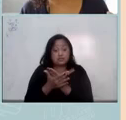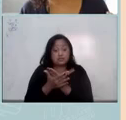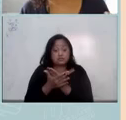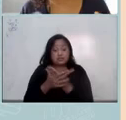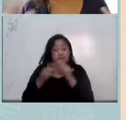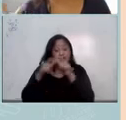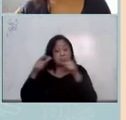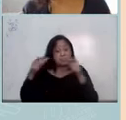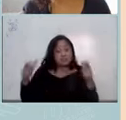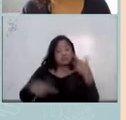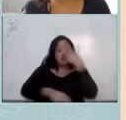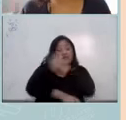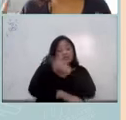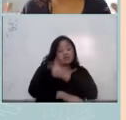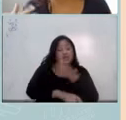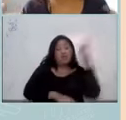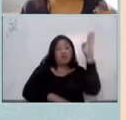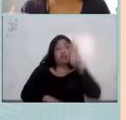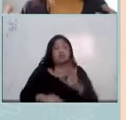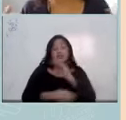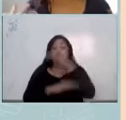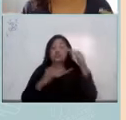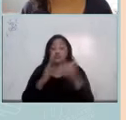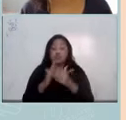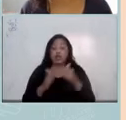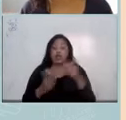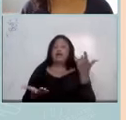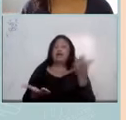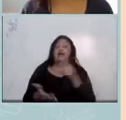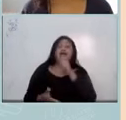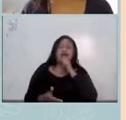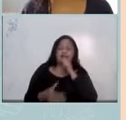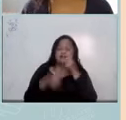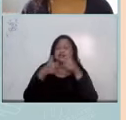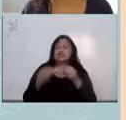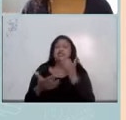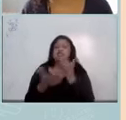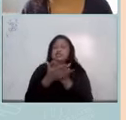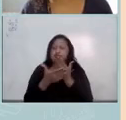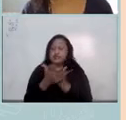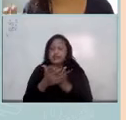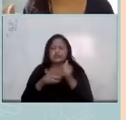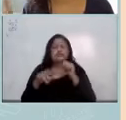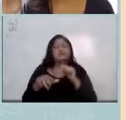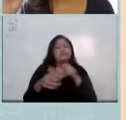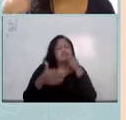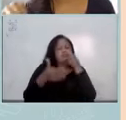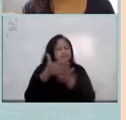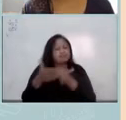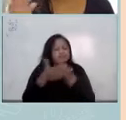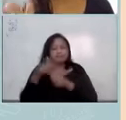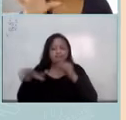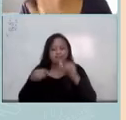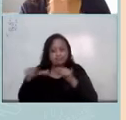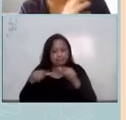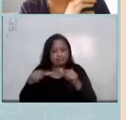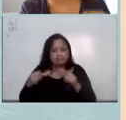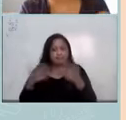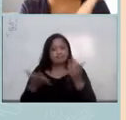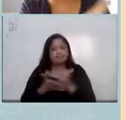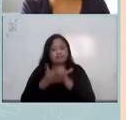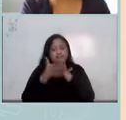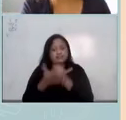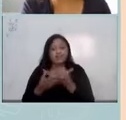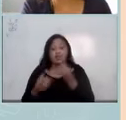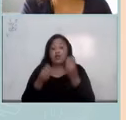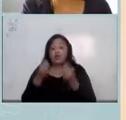expandir essa vacinação para o Brasil todo, né? Isso ainda está em estudo, talvez eles estão tentando trabalhar para isso. Por quê? A vacinação, como ela é uma doença